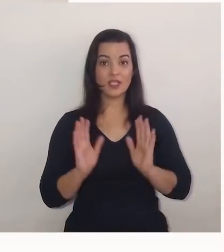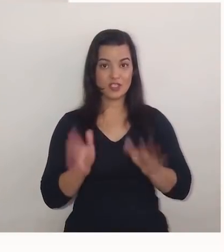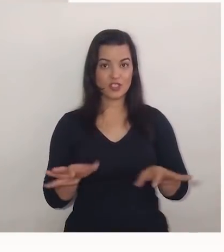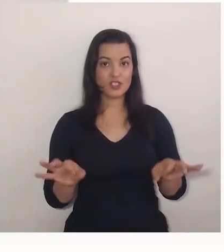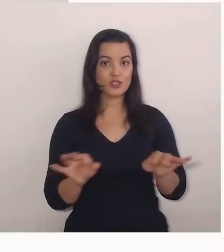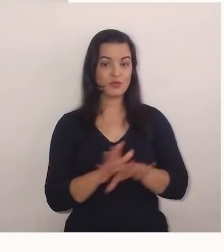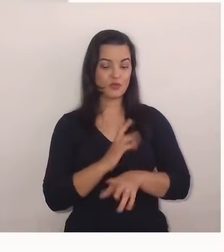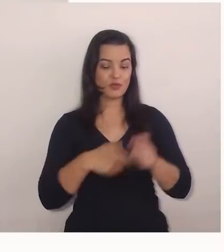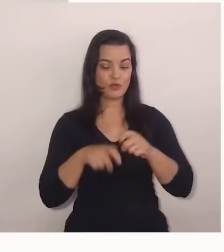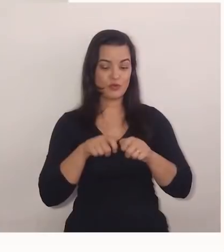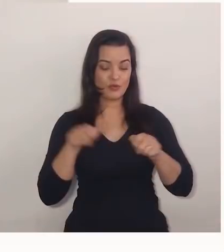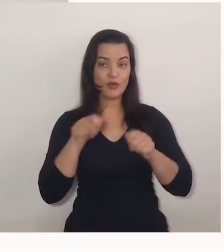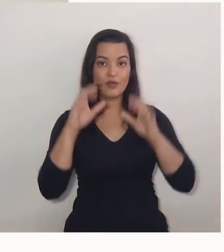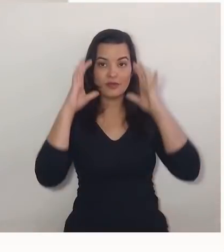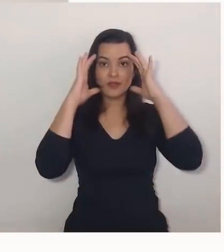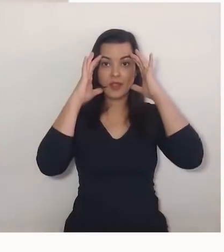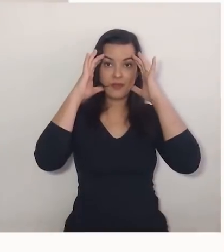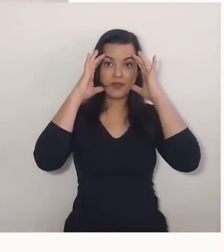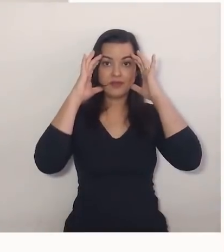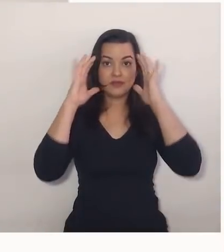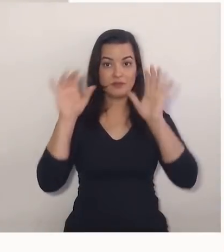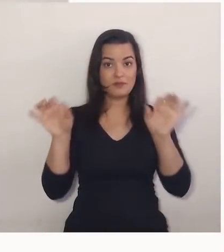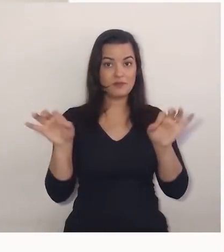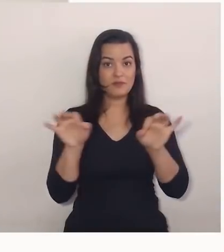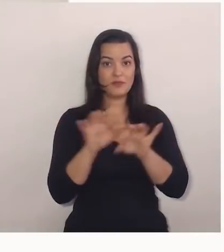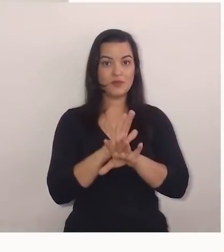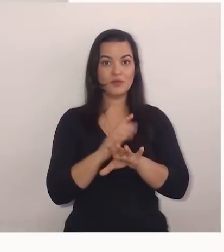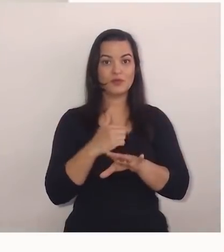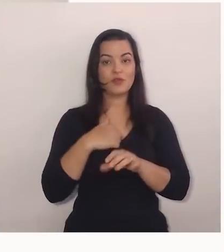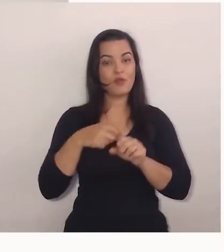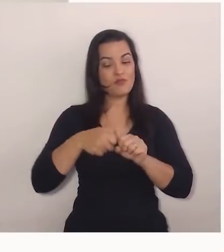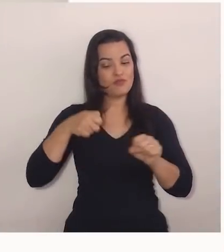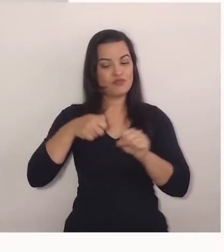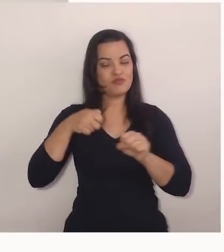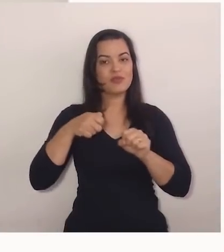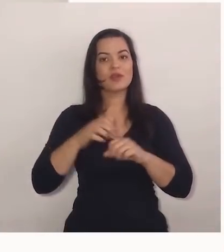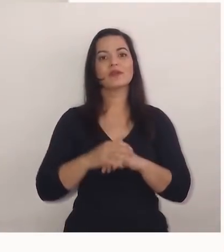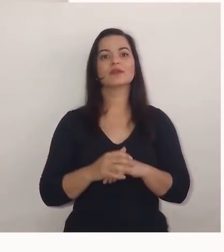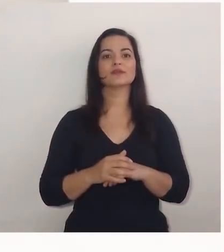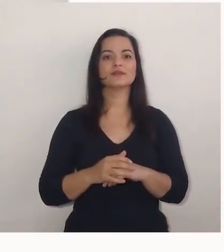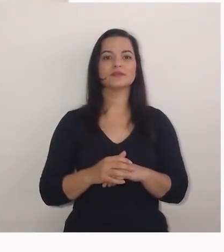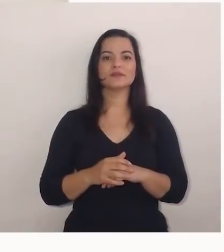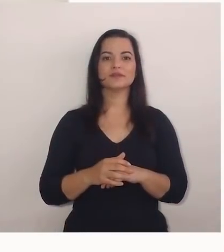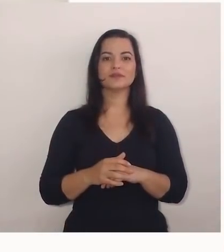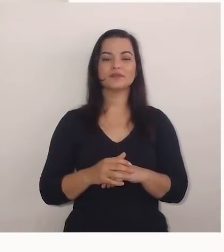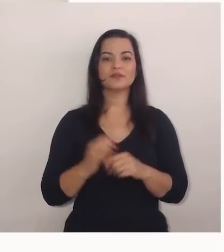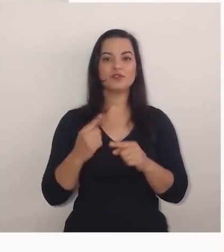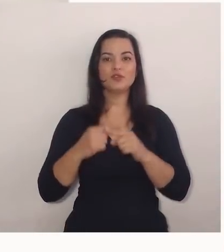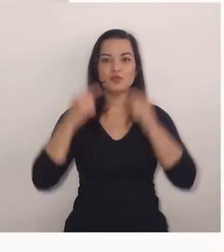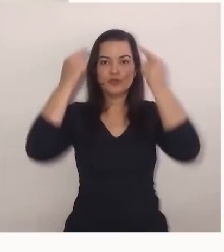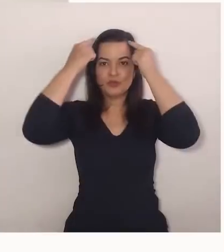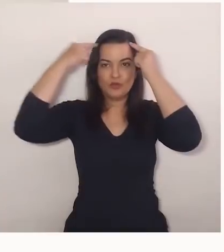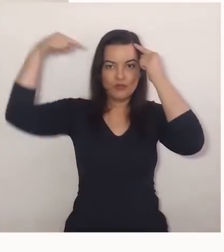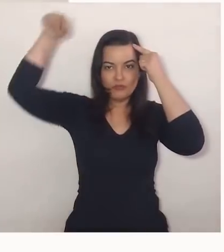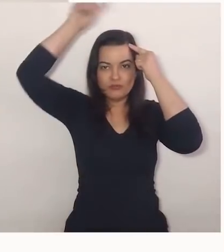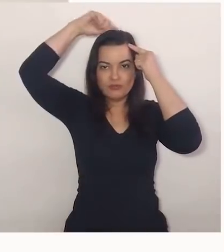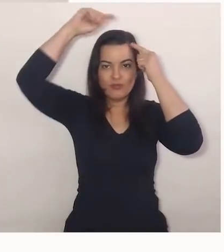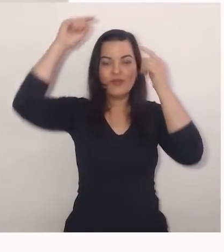Feito o nozinho que vai servir de cabeça, e aí eu vou puxar um pouquinho porque essa parte maior vai ser o cabelo da